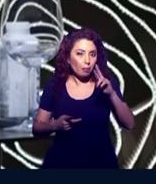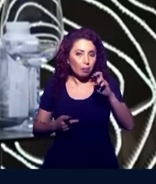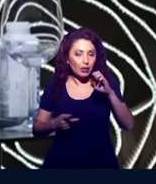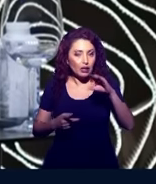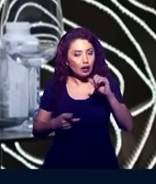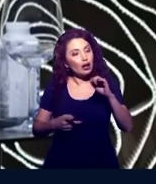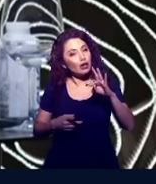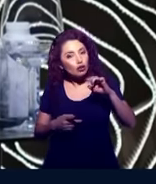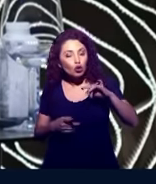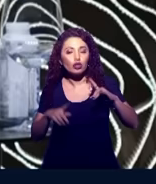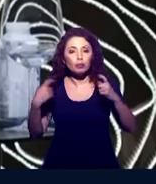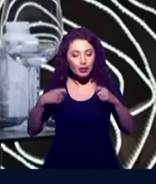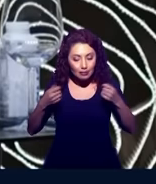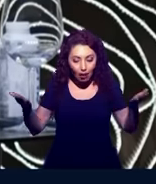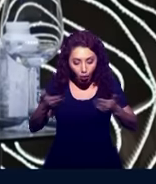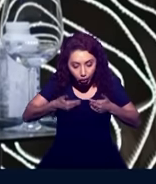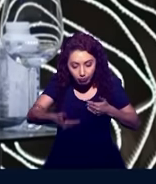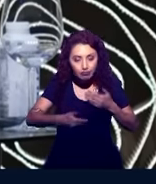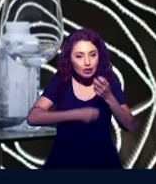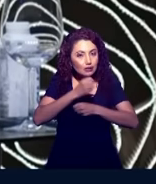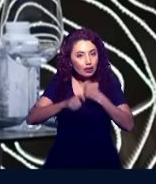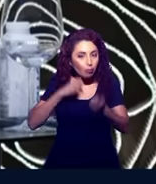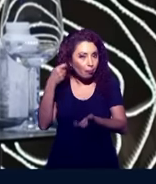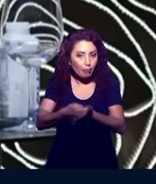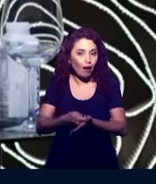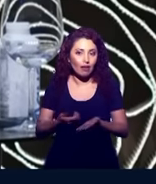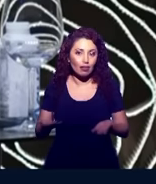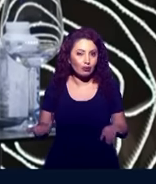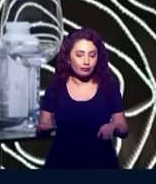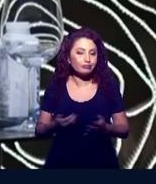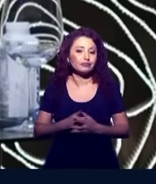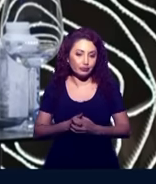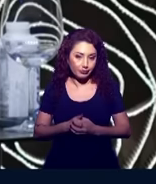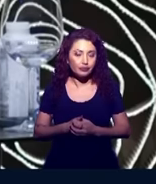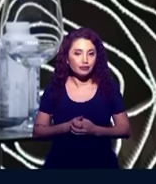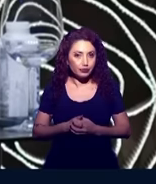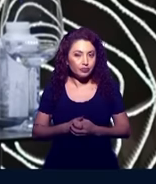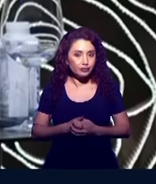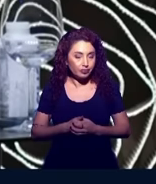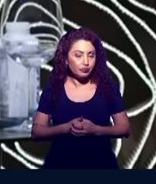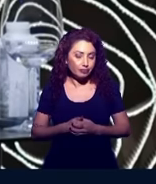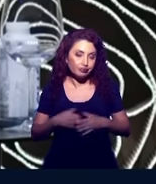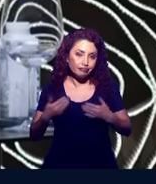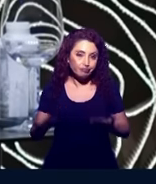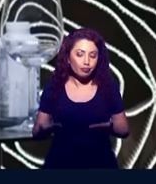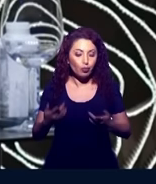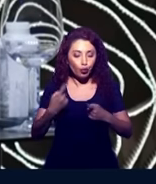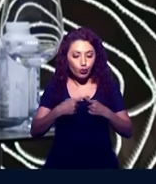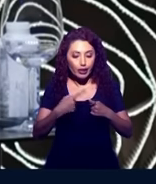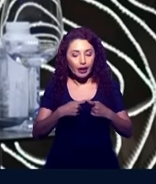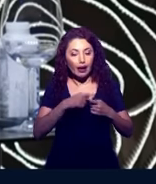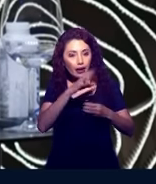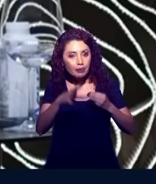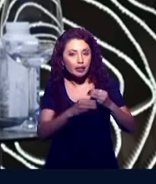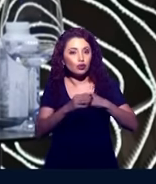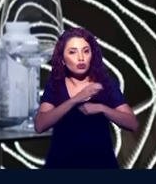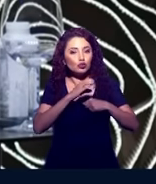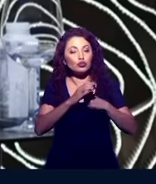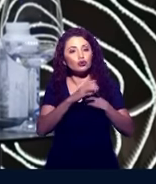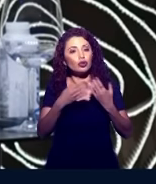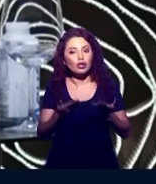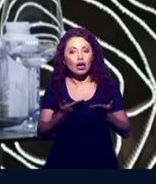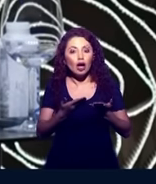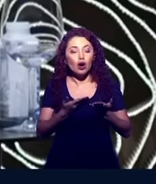pagar esse ano porque a emenda constitucional que protelou os pagamentos provavelmente vai ser declarada